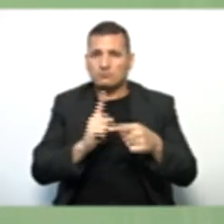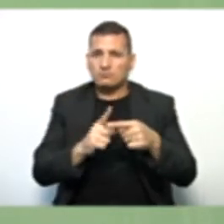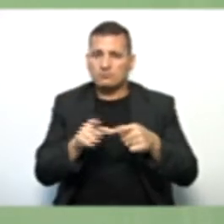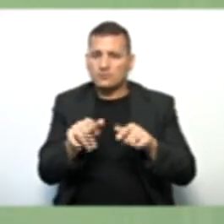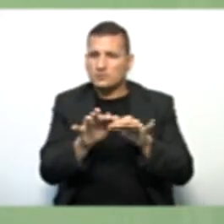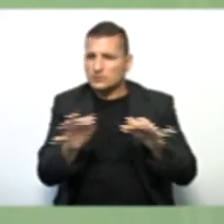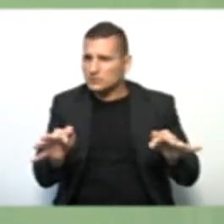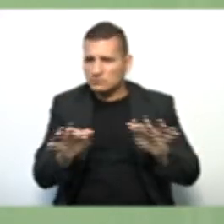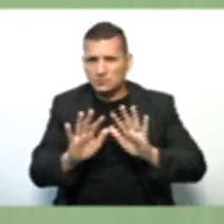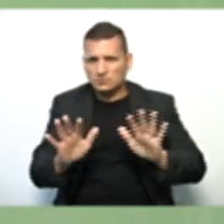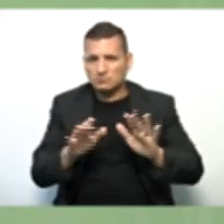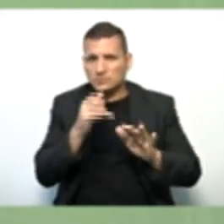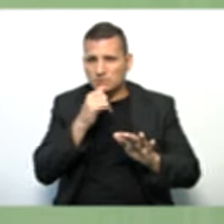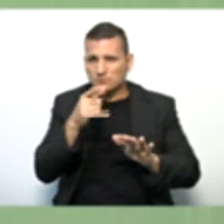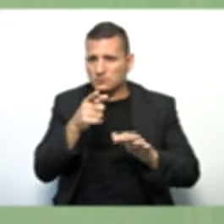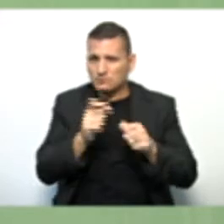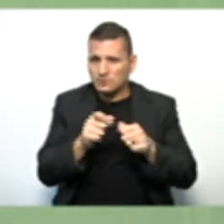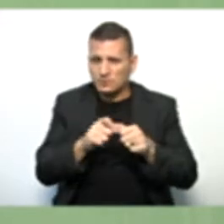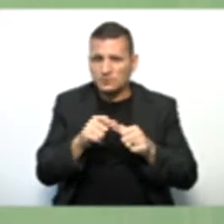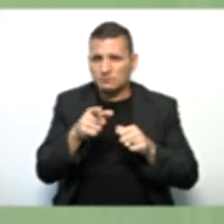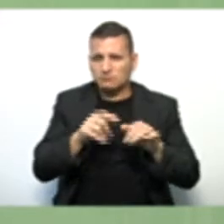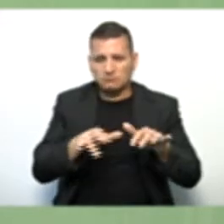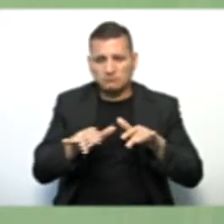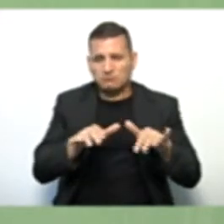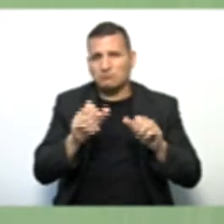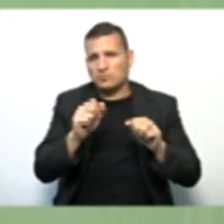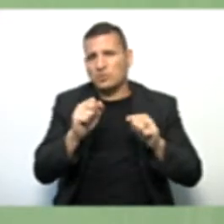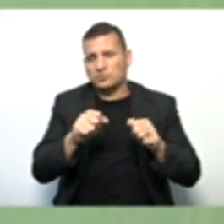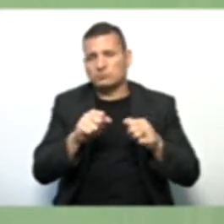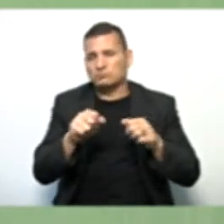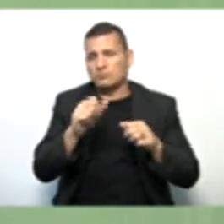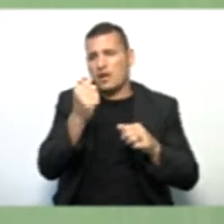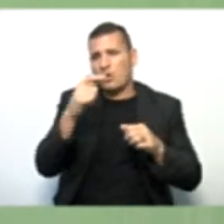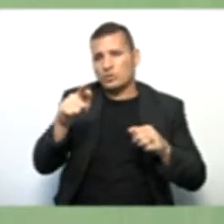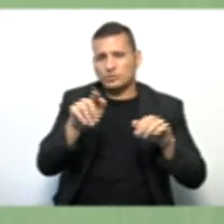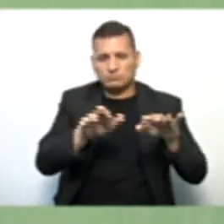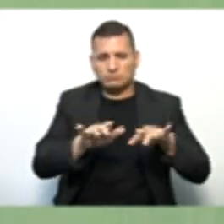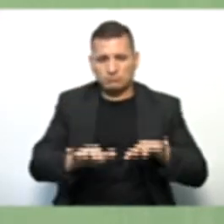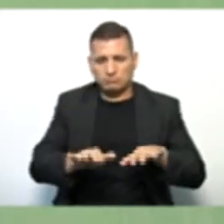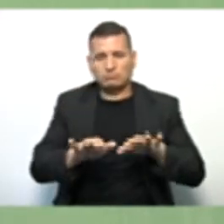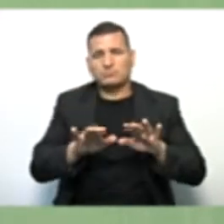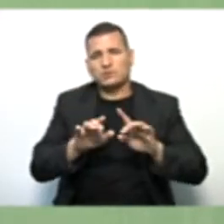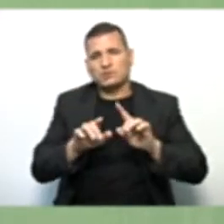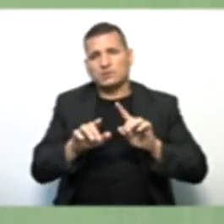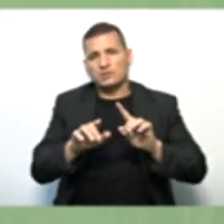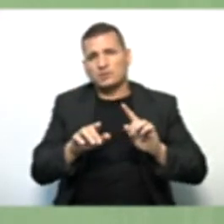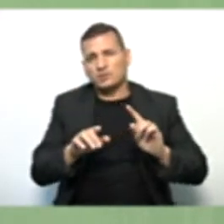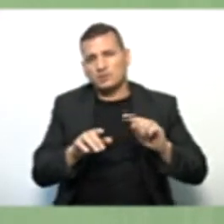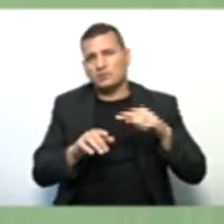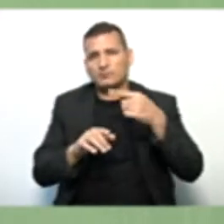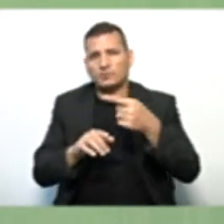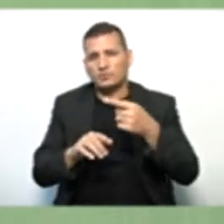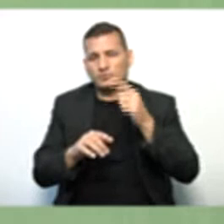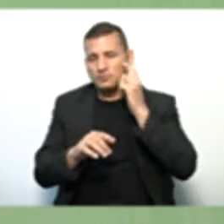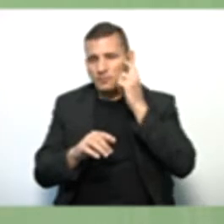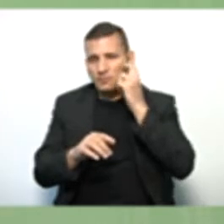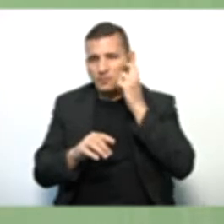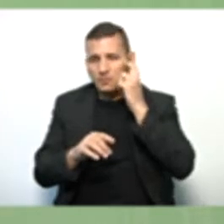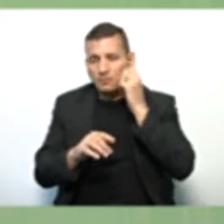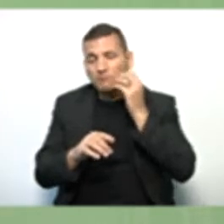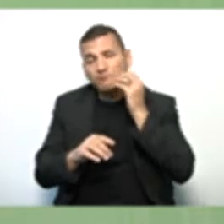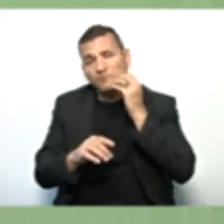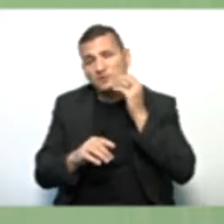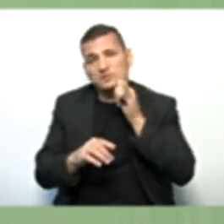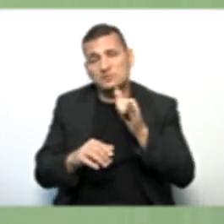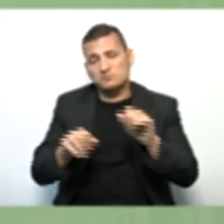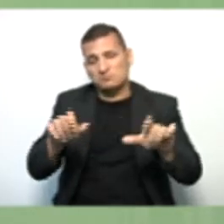enxuto. Se você for fazer para você mesmo entender, você pode escrever o algoritmo em Python para depois escrever ele no próprio computador e ver se vai rodar.